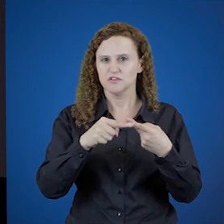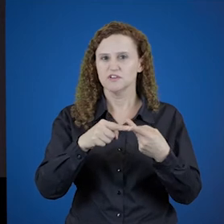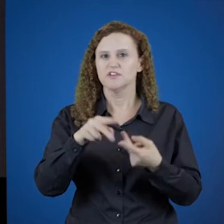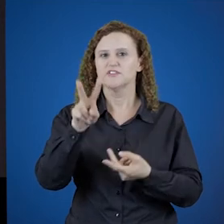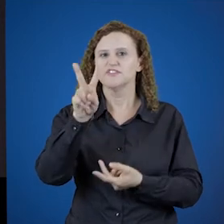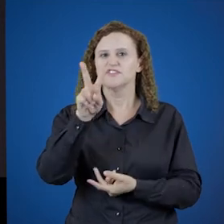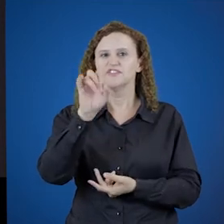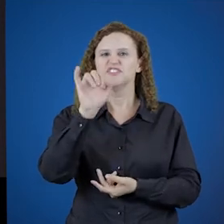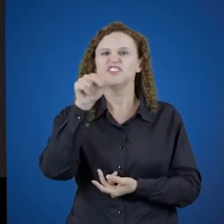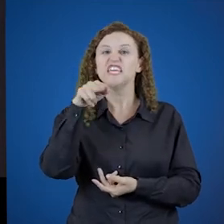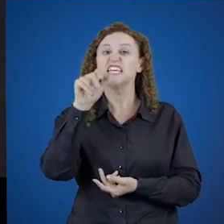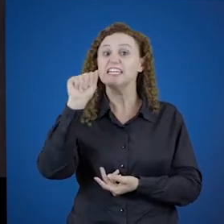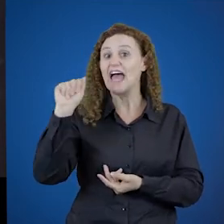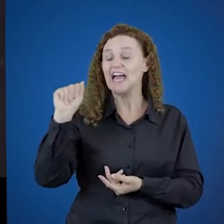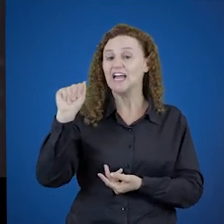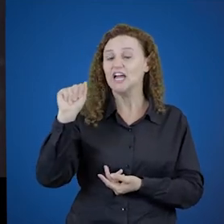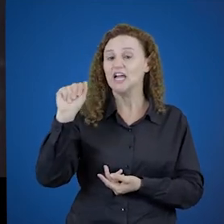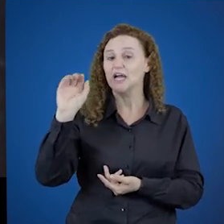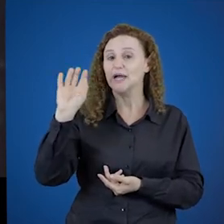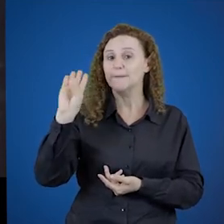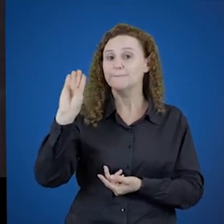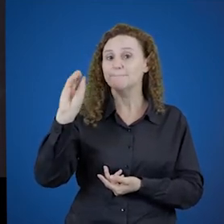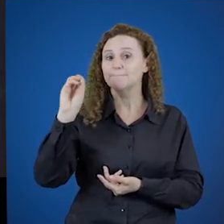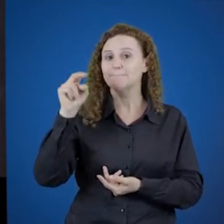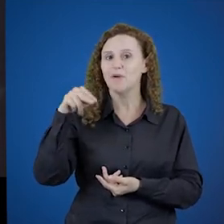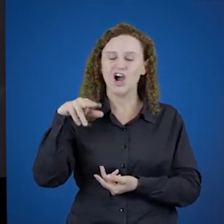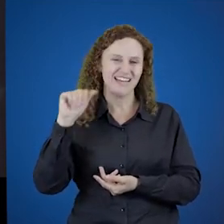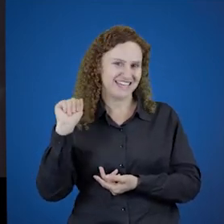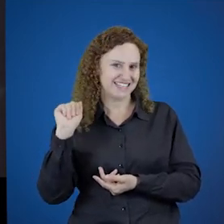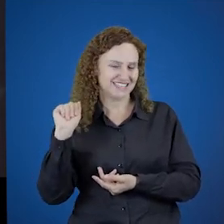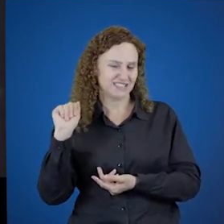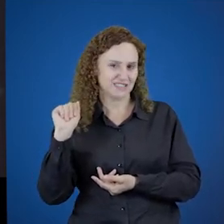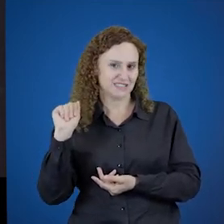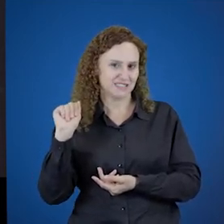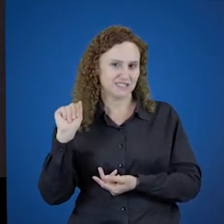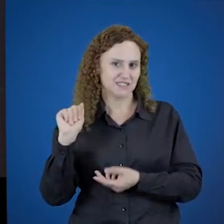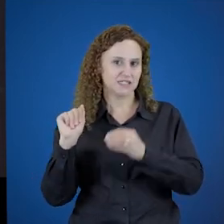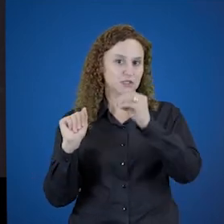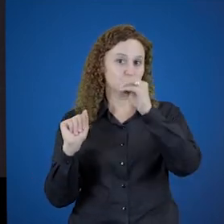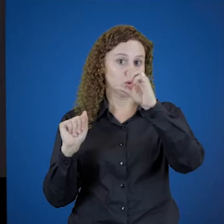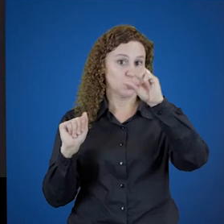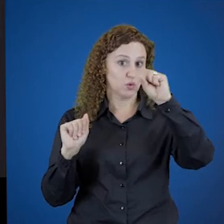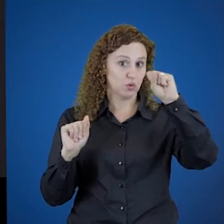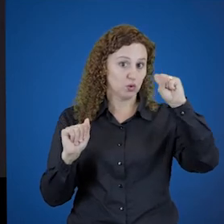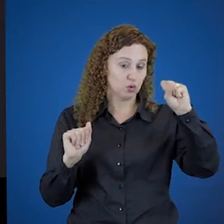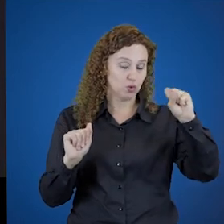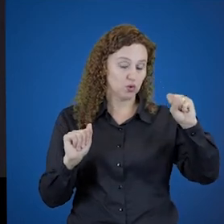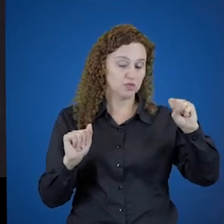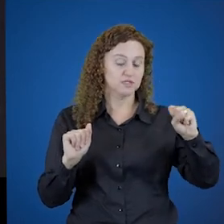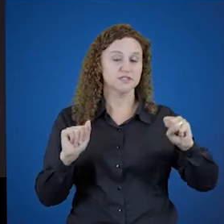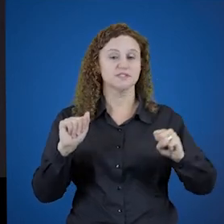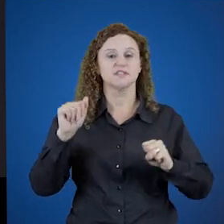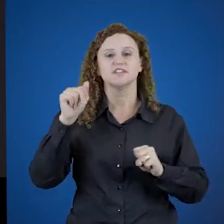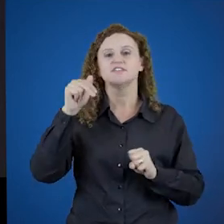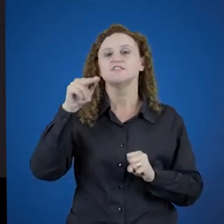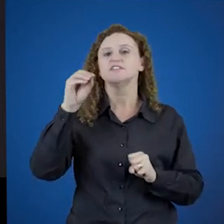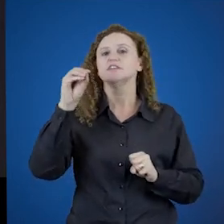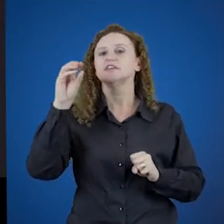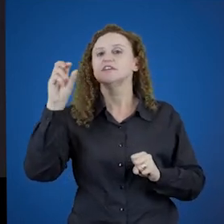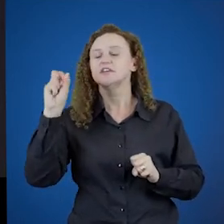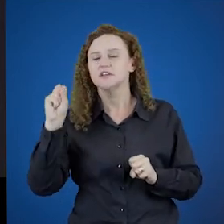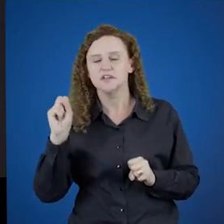vi na Bona Oi Vina Bona os vinhos bons Vina